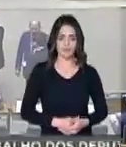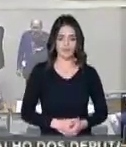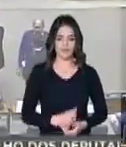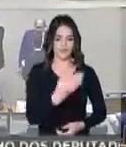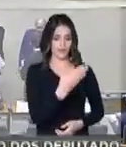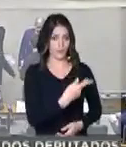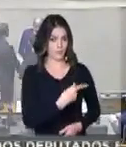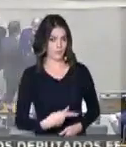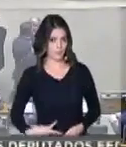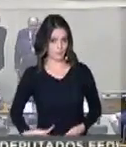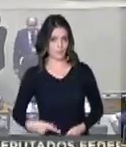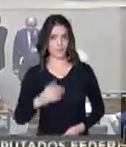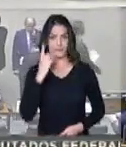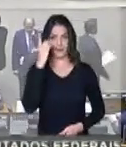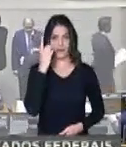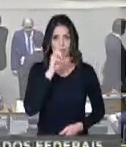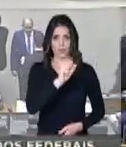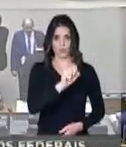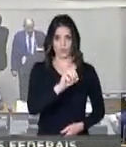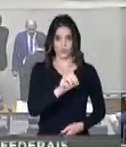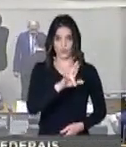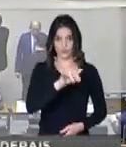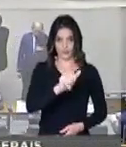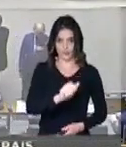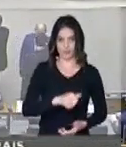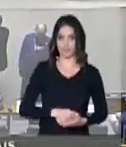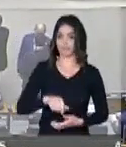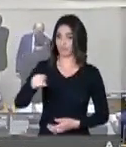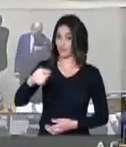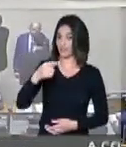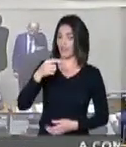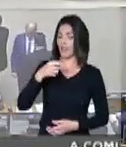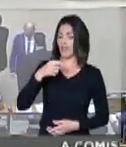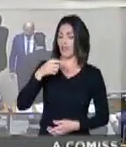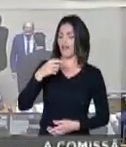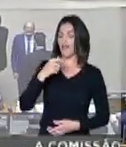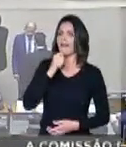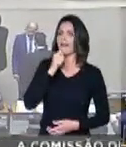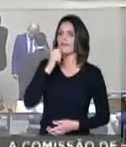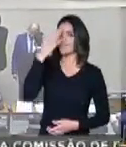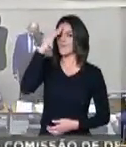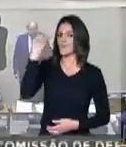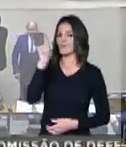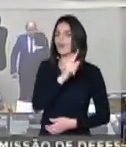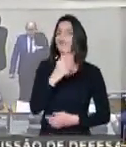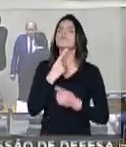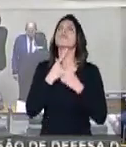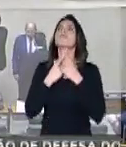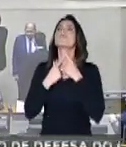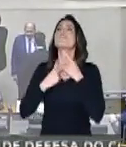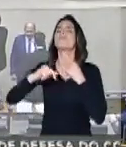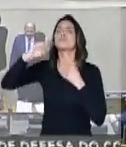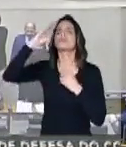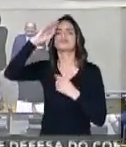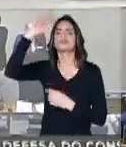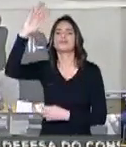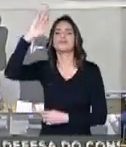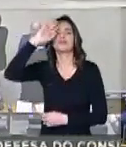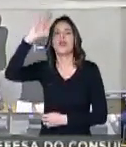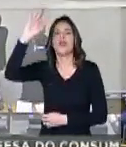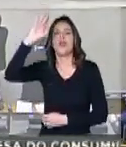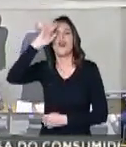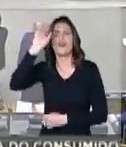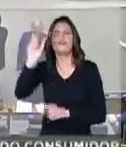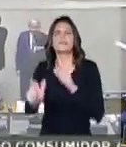Soraya, você ainda não sabe a importância e o sonho, o desejo de muitos pioneiros e pioneiras no